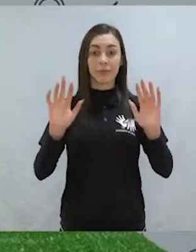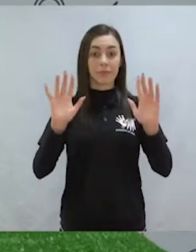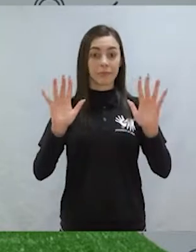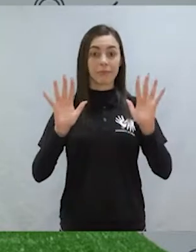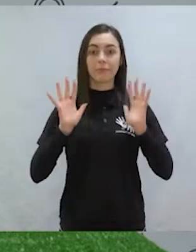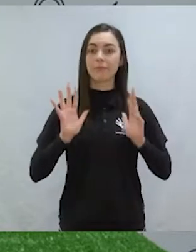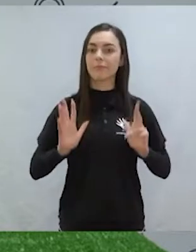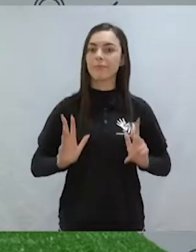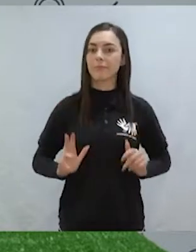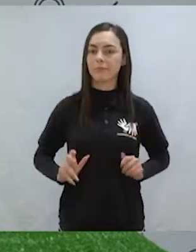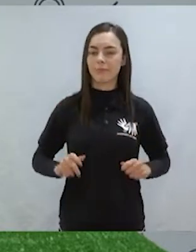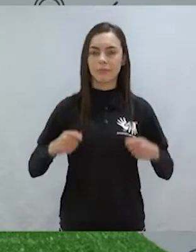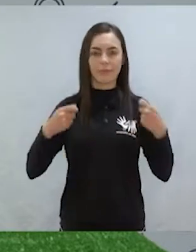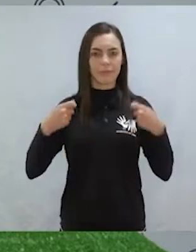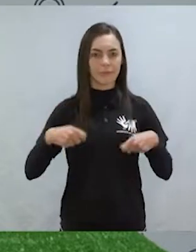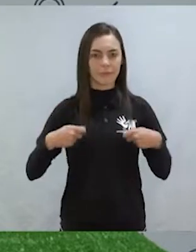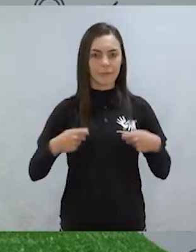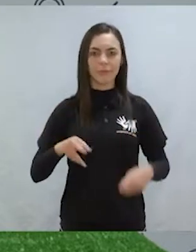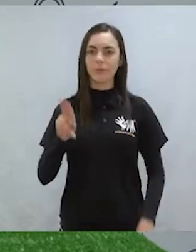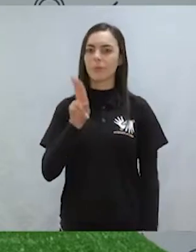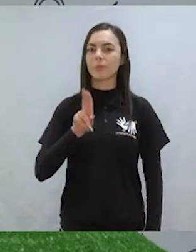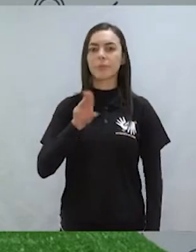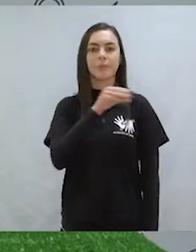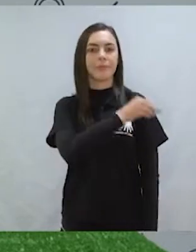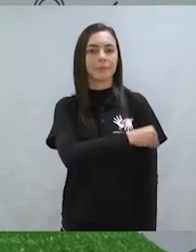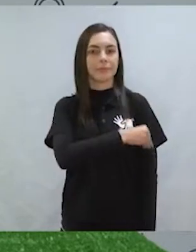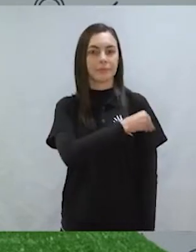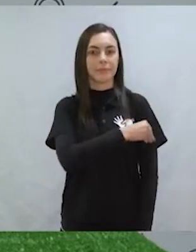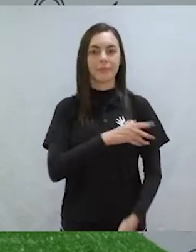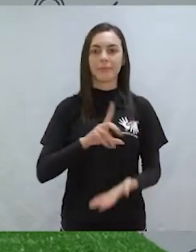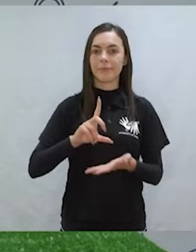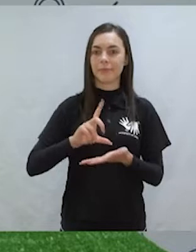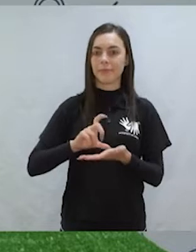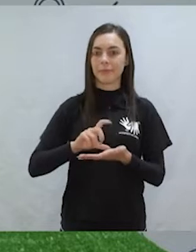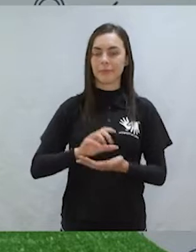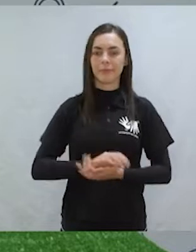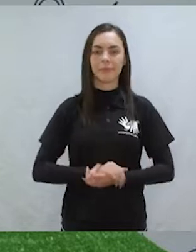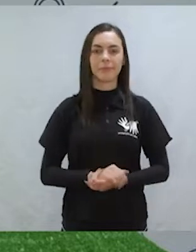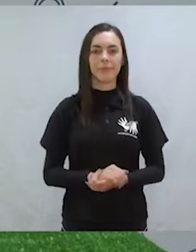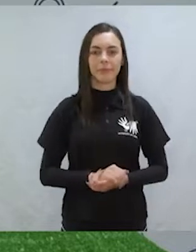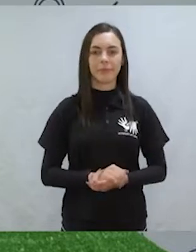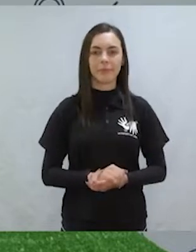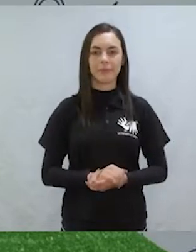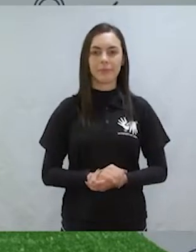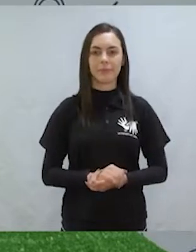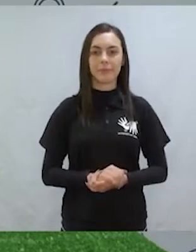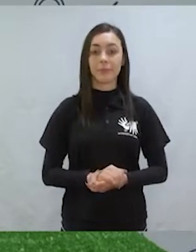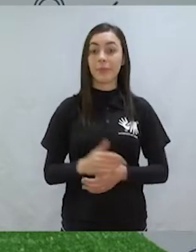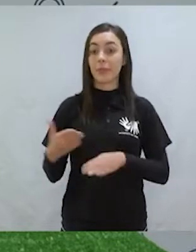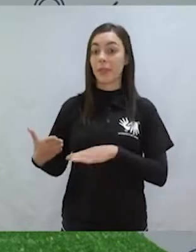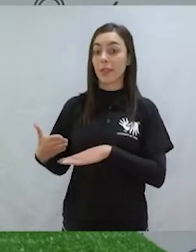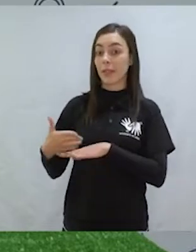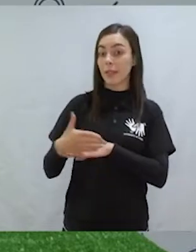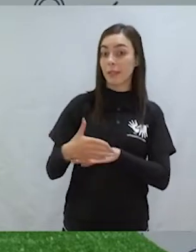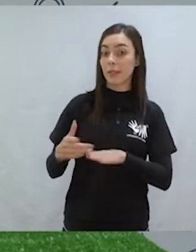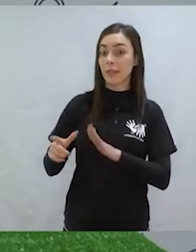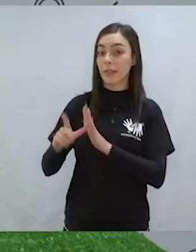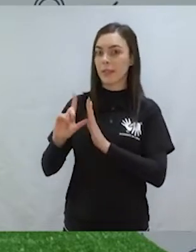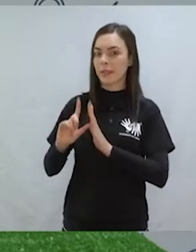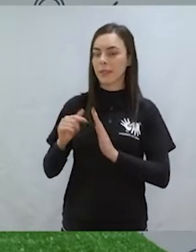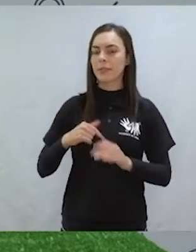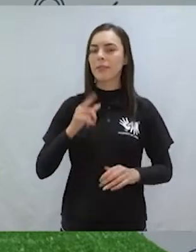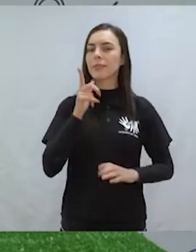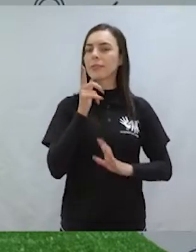as nossas mãos com álcool gel. Só que antes da professora ter entrado aqui, eu lavei as